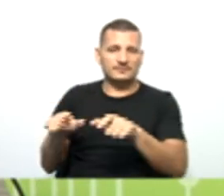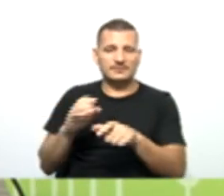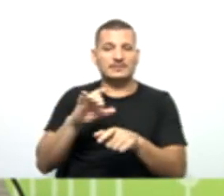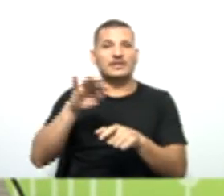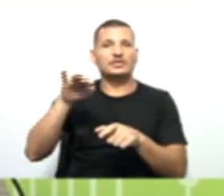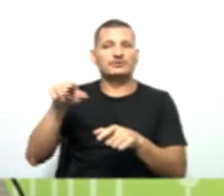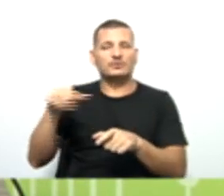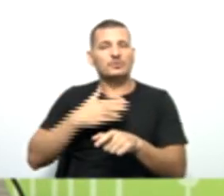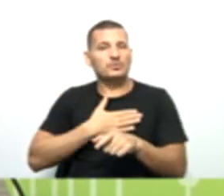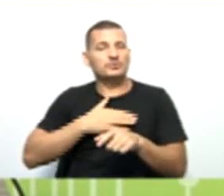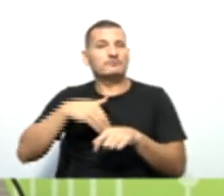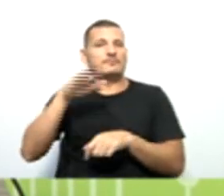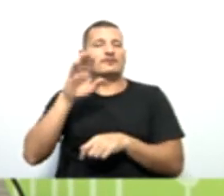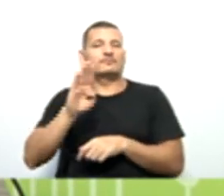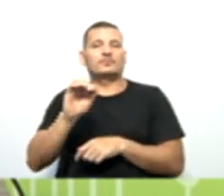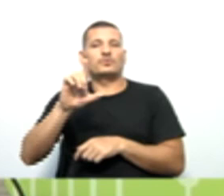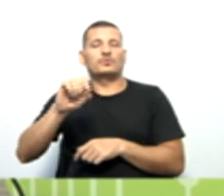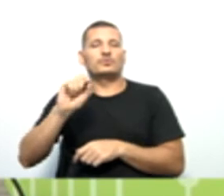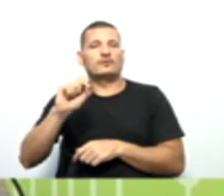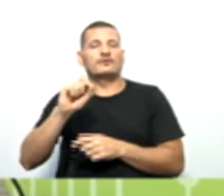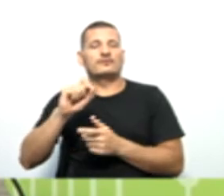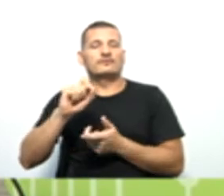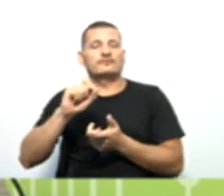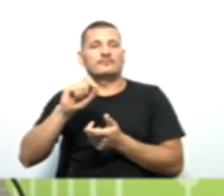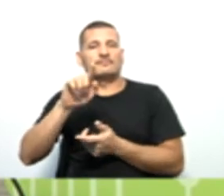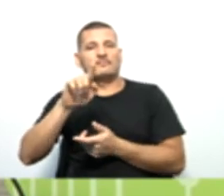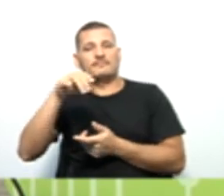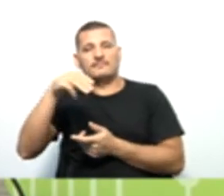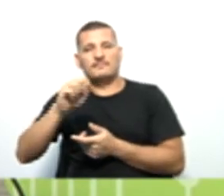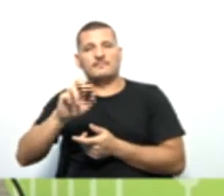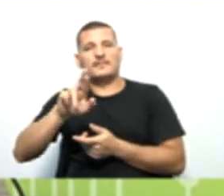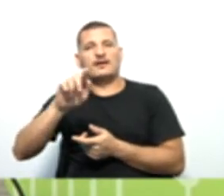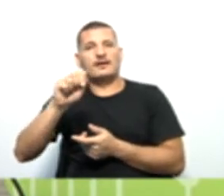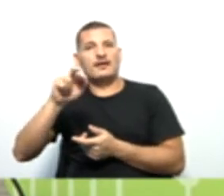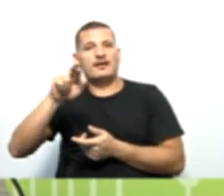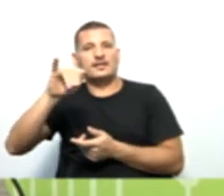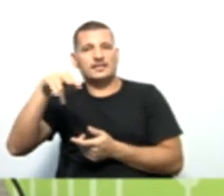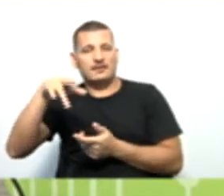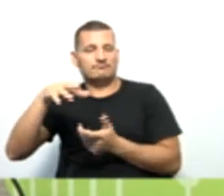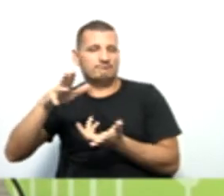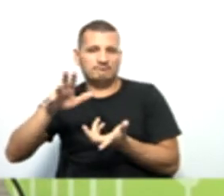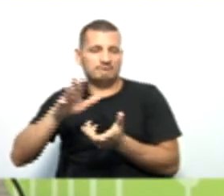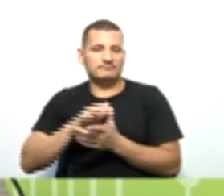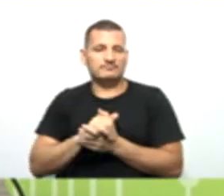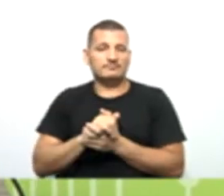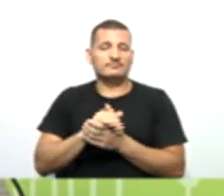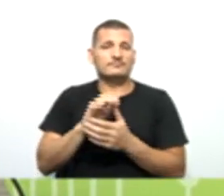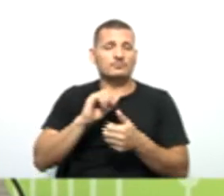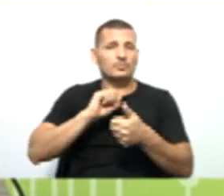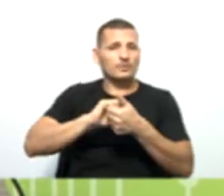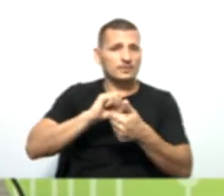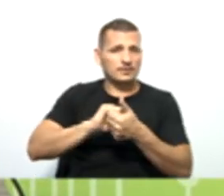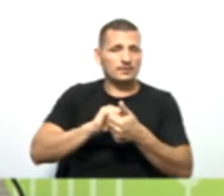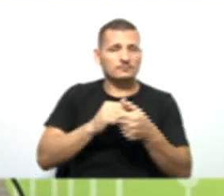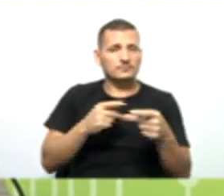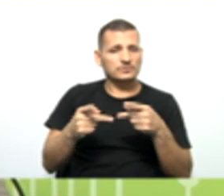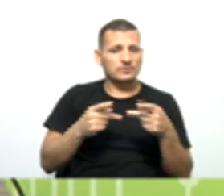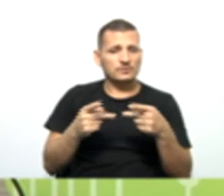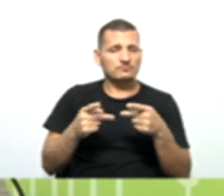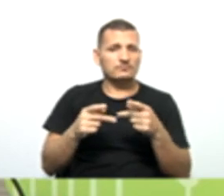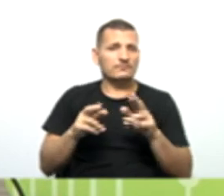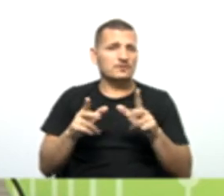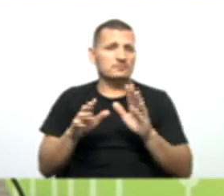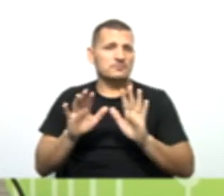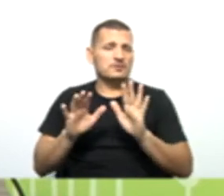com margarina do que manteiga. Certo? Então, assim, quando a gente fala em qualidade do nosso projeto, vai ser diferente, mas não quer dizer que o bolo vai